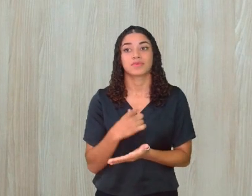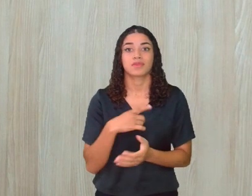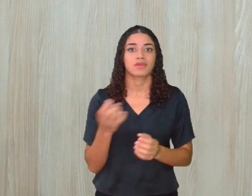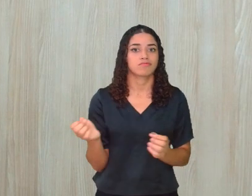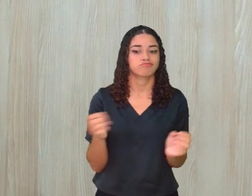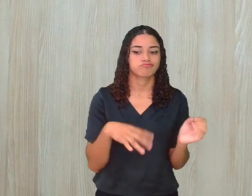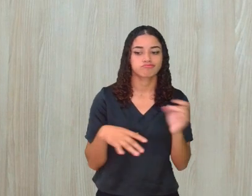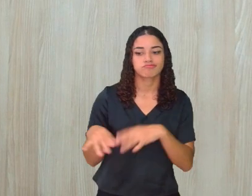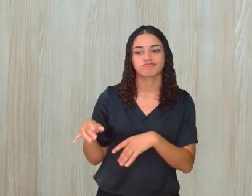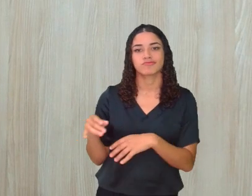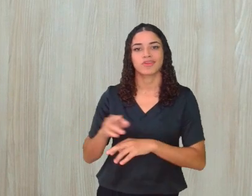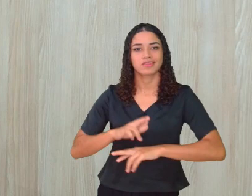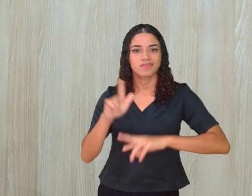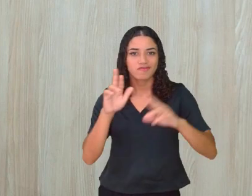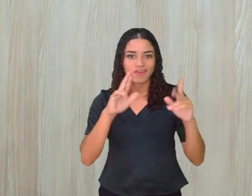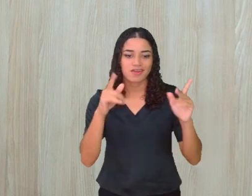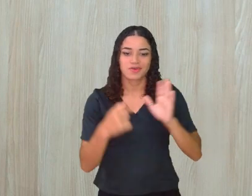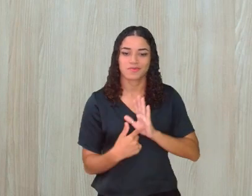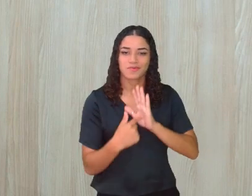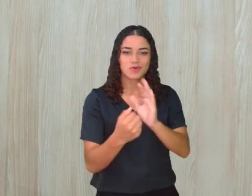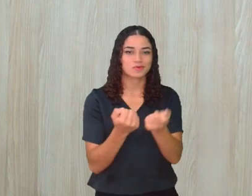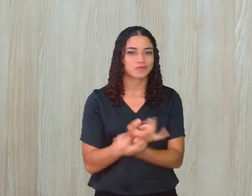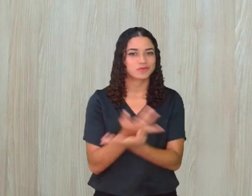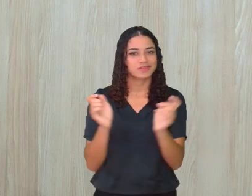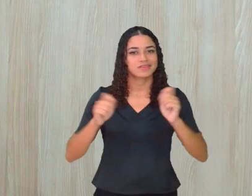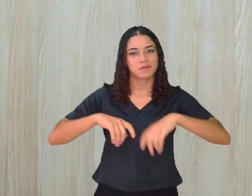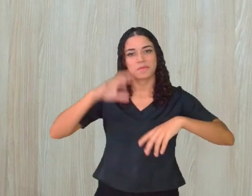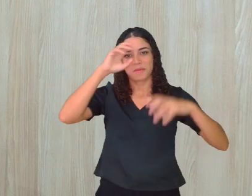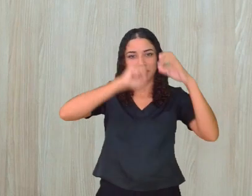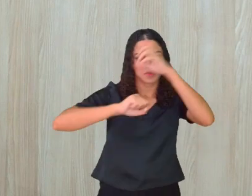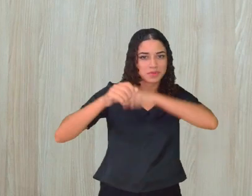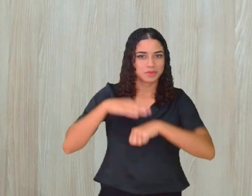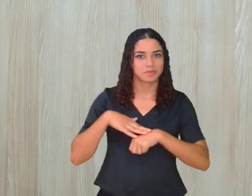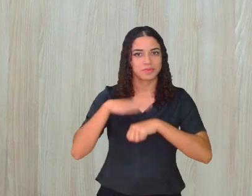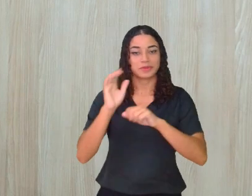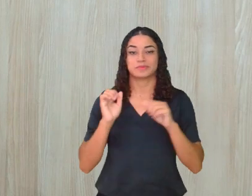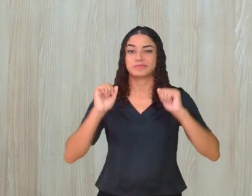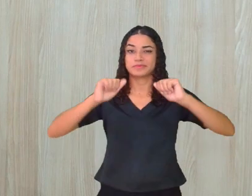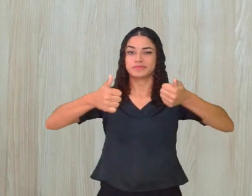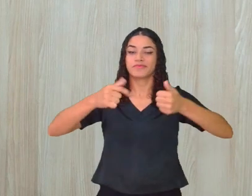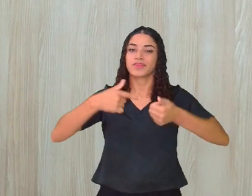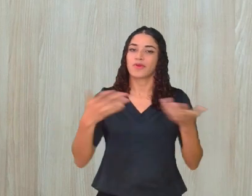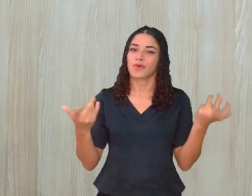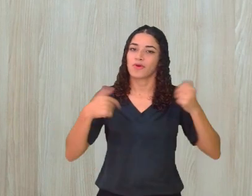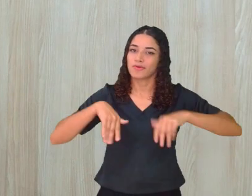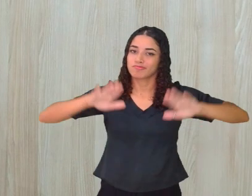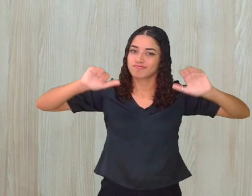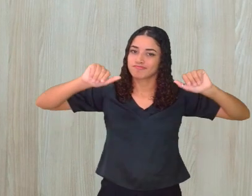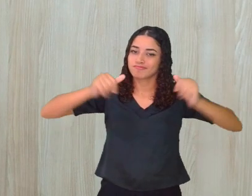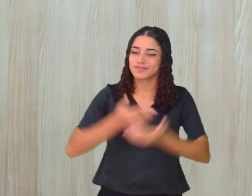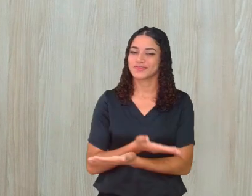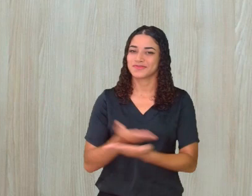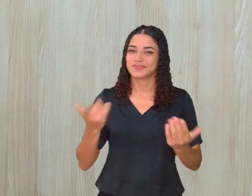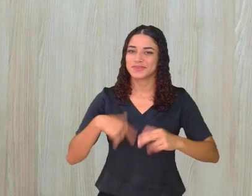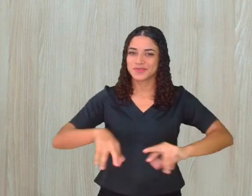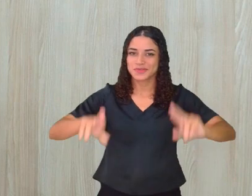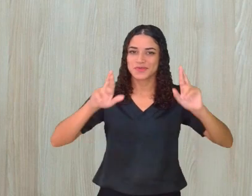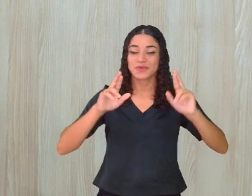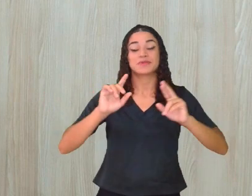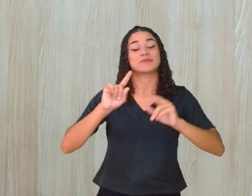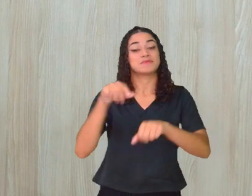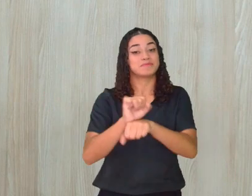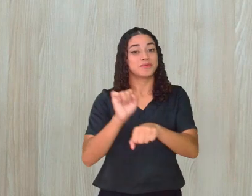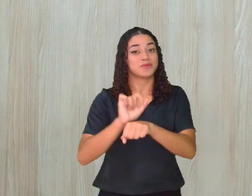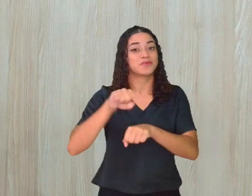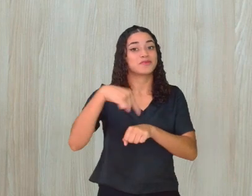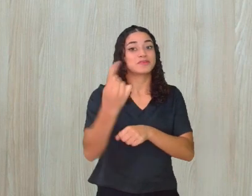inovado, trazendo muitas coisas para que a gente possa aprender sempre mais, tá certo, pessoal? Então, estou me despedindo e nós esperamos vocês na